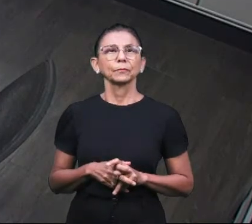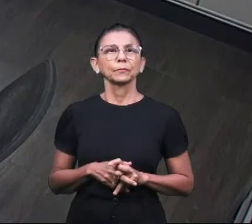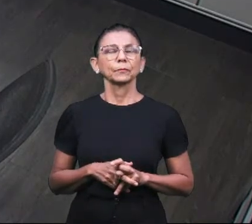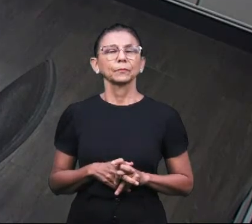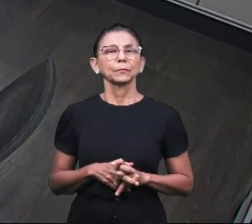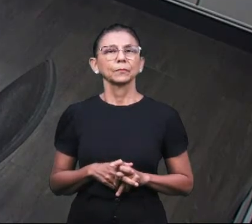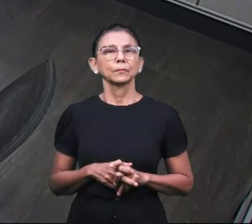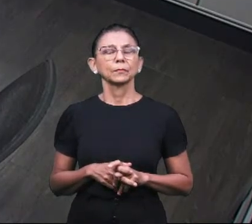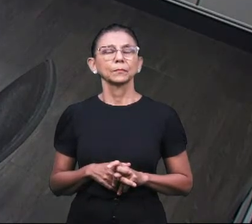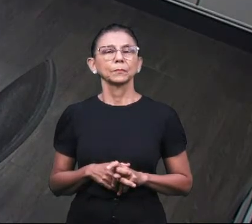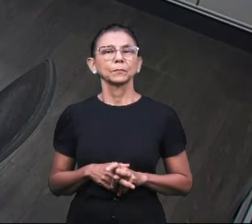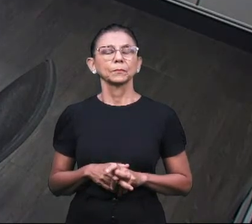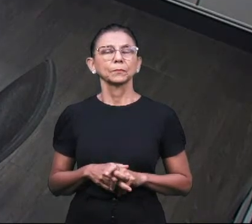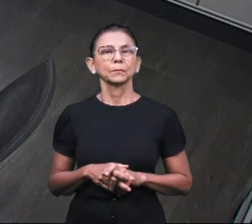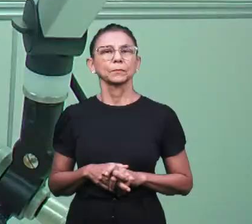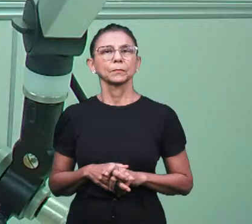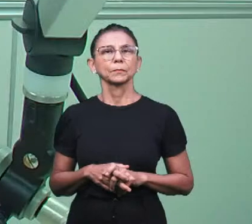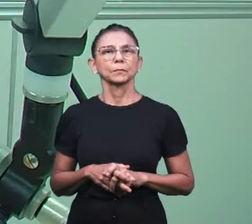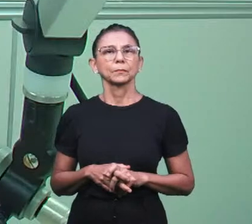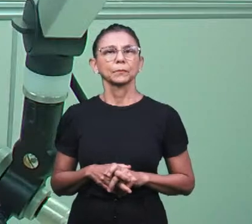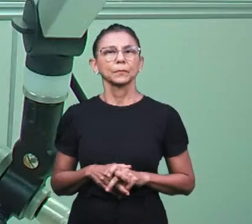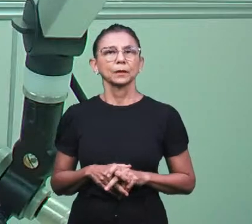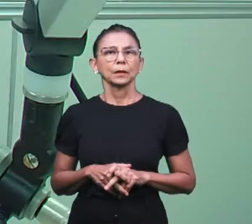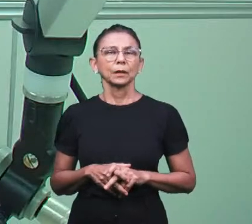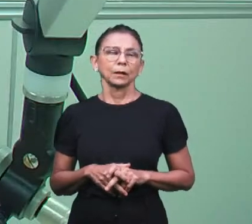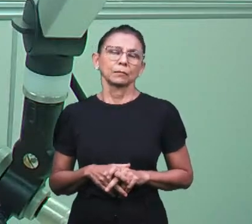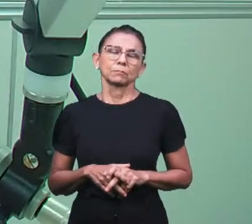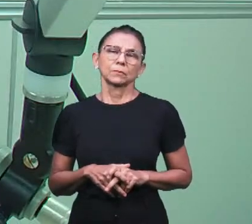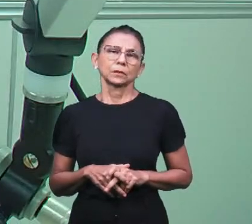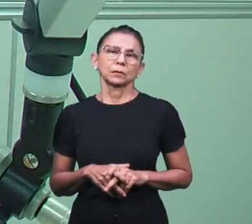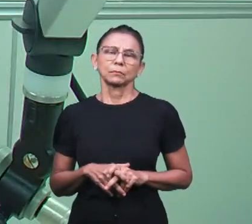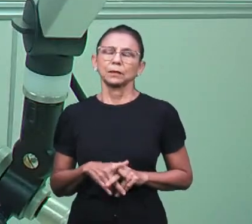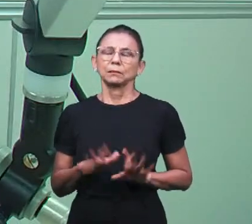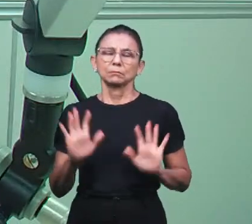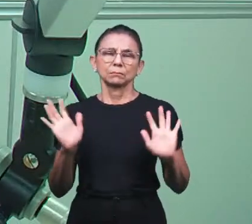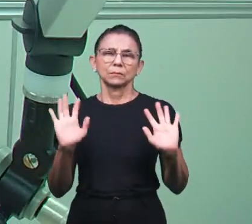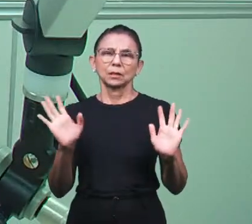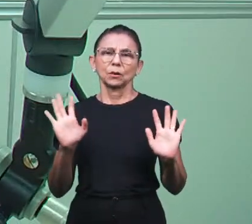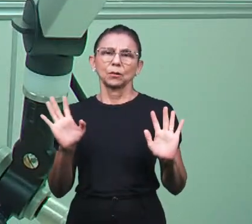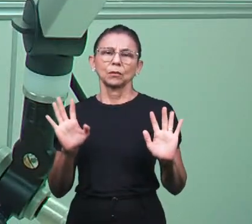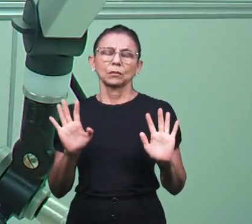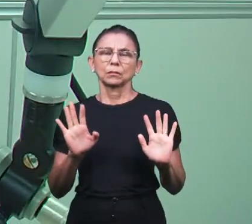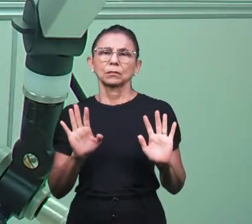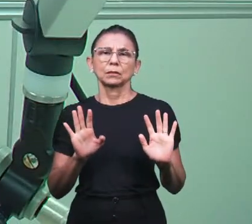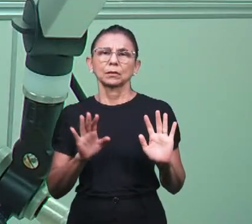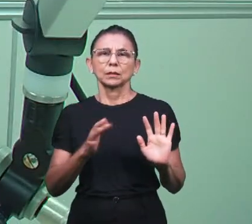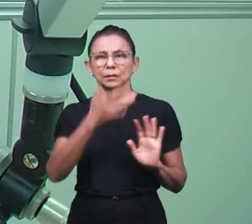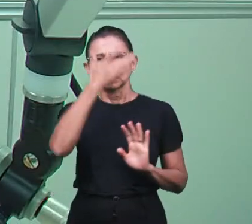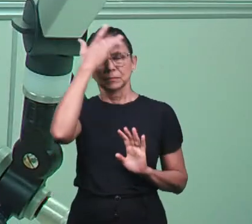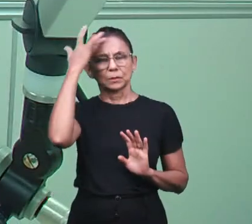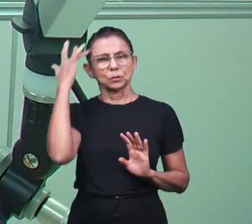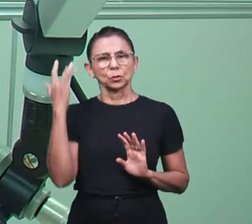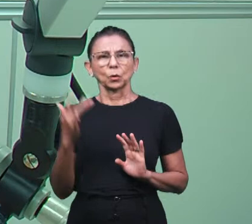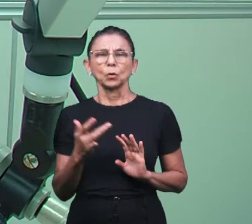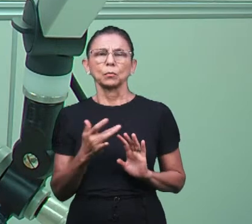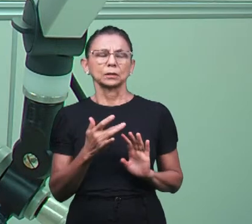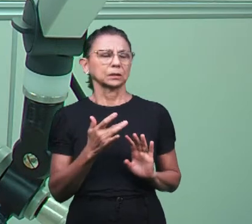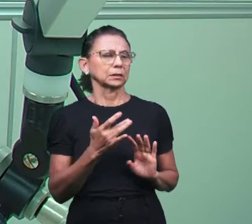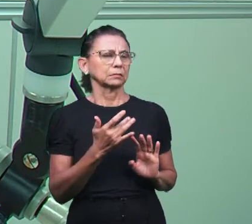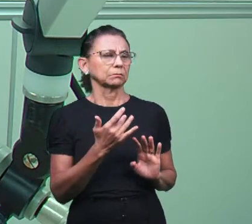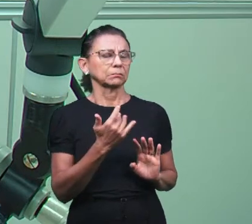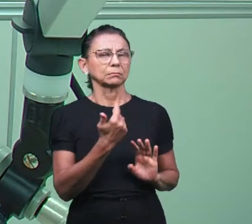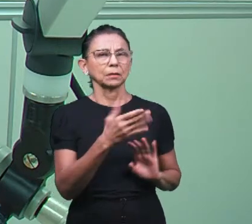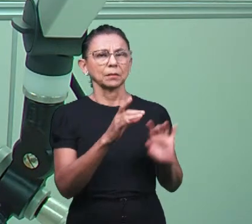objetivo, de que as pessoas deixem as suas igrejas e tudo mais, mas isso tem acontecido com uma certa